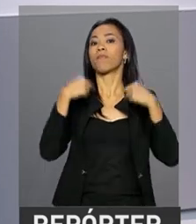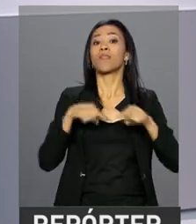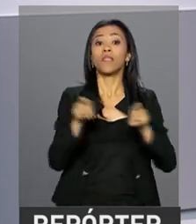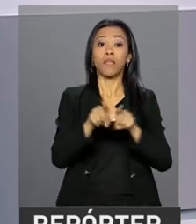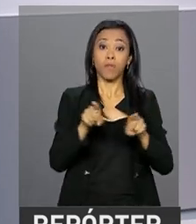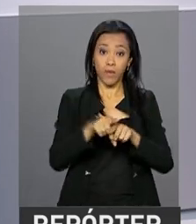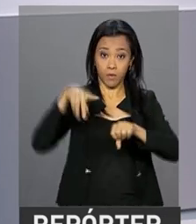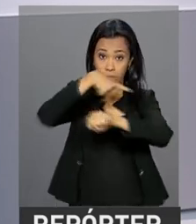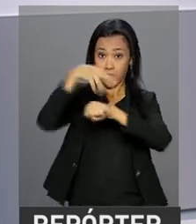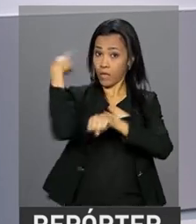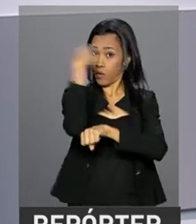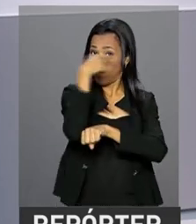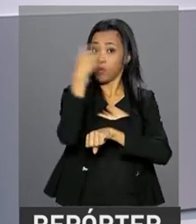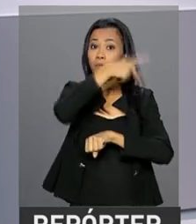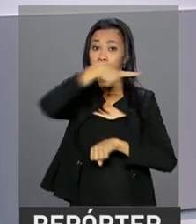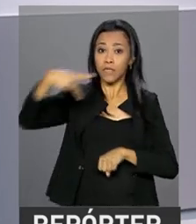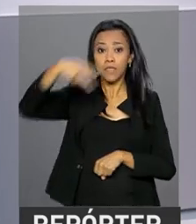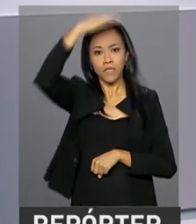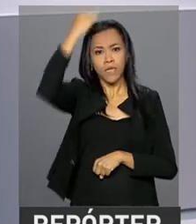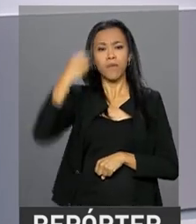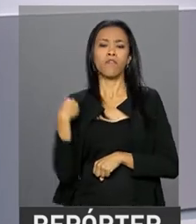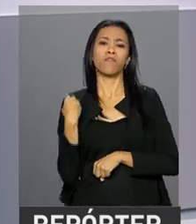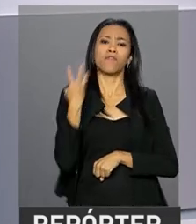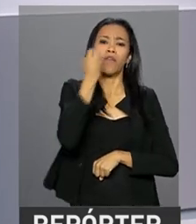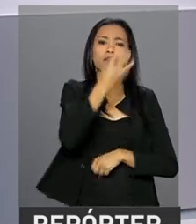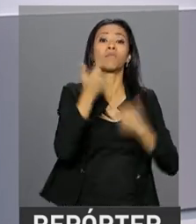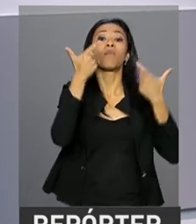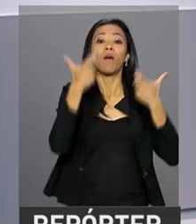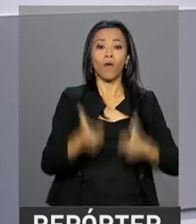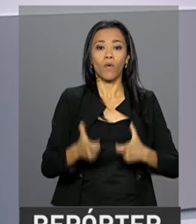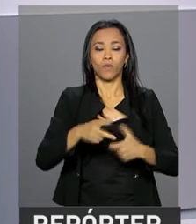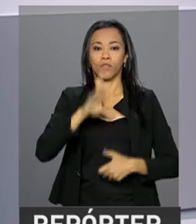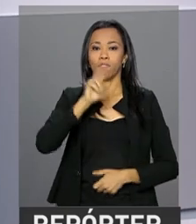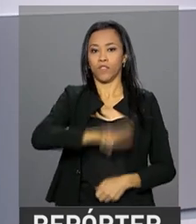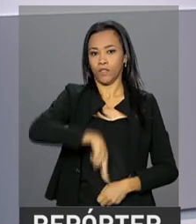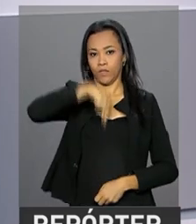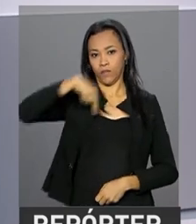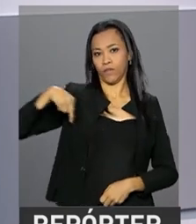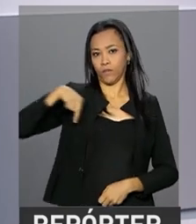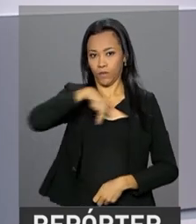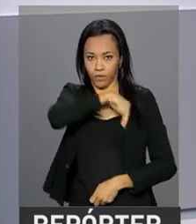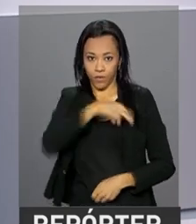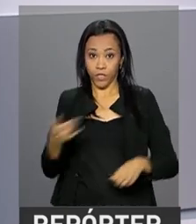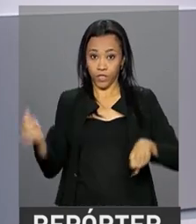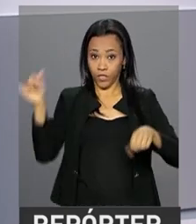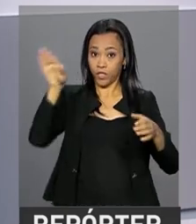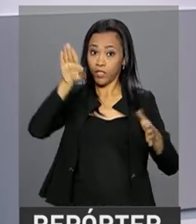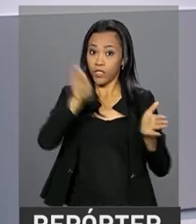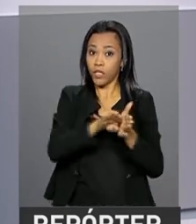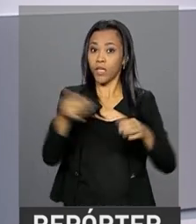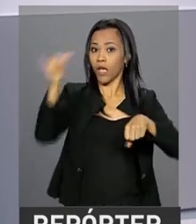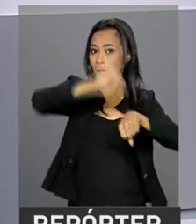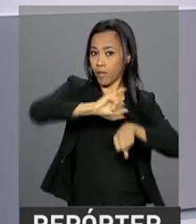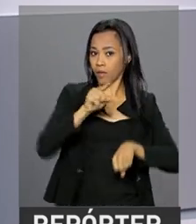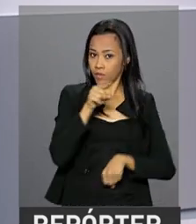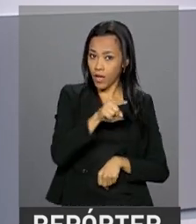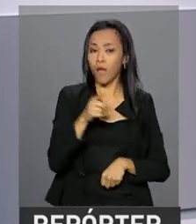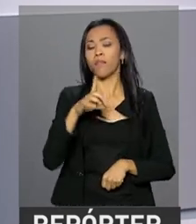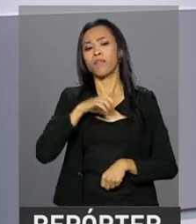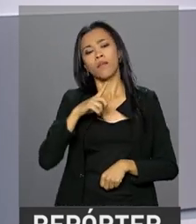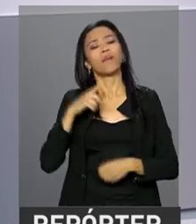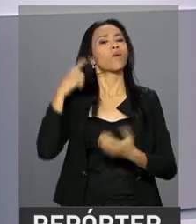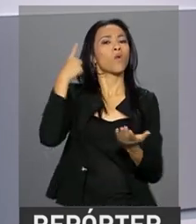Rússia, o presidente Michel Temer segue para a Noruega. Ele chega a Oslo nesta quinta-feira. Na agenda, além dos encontros com